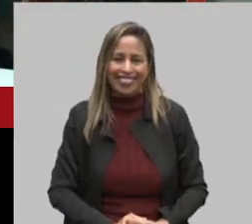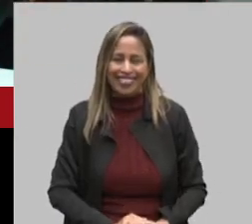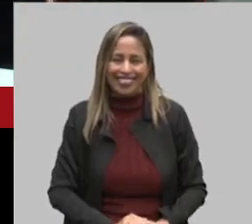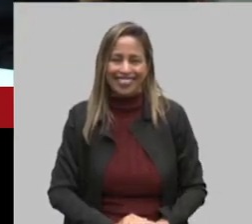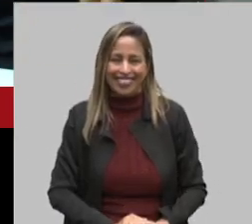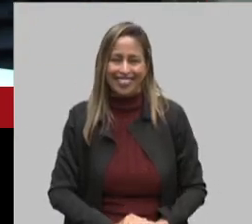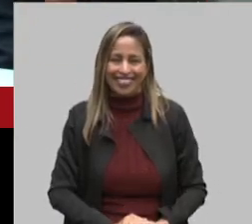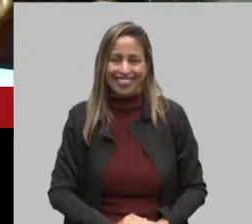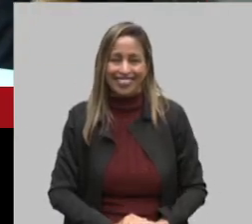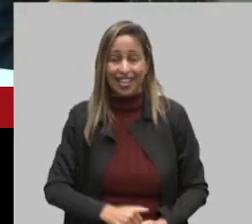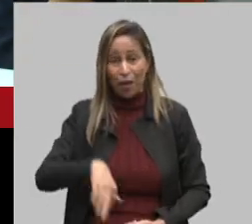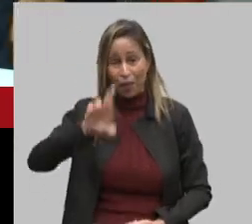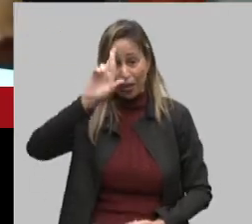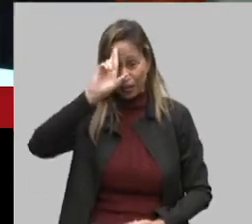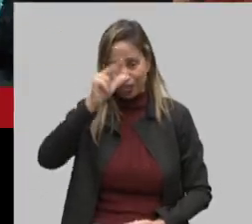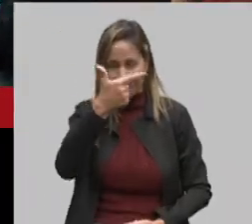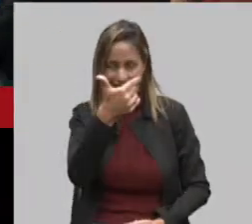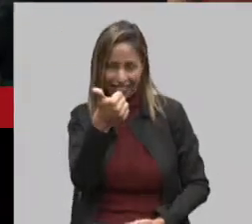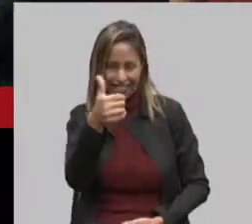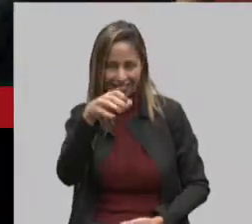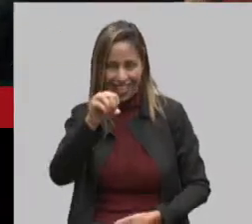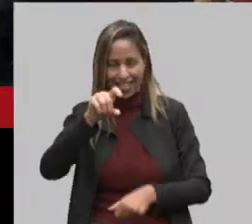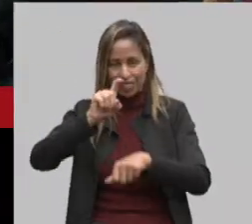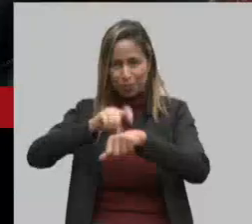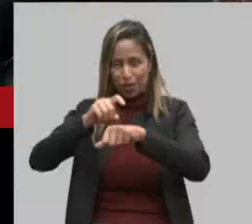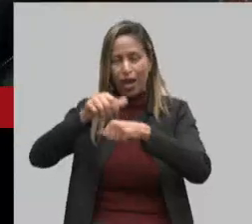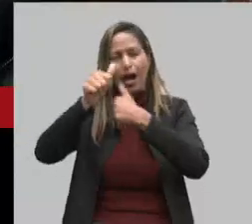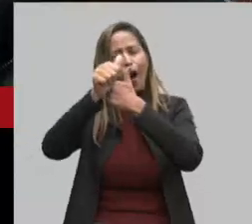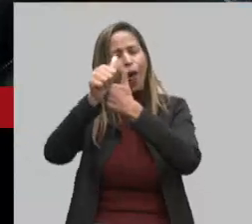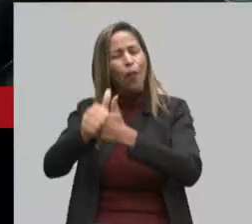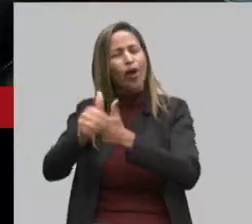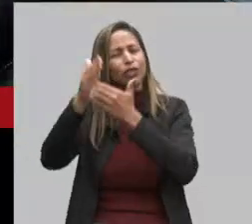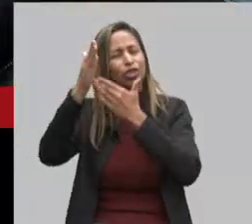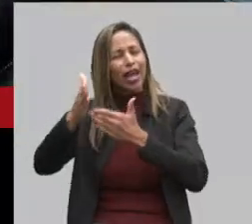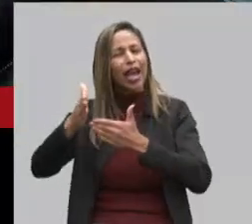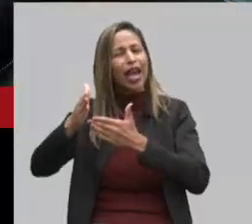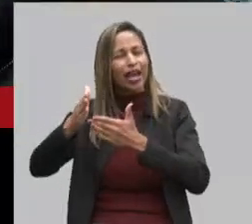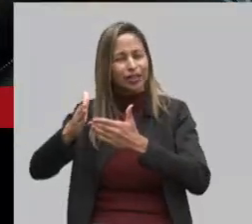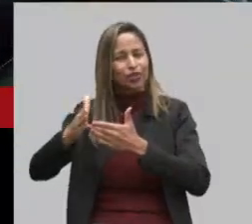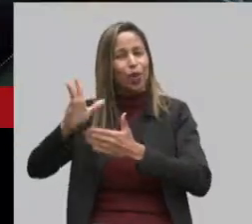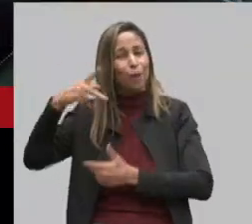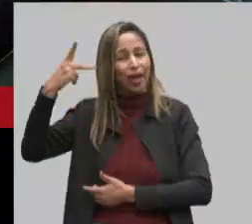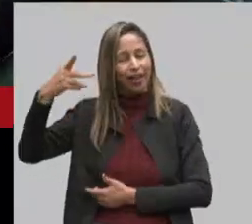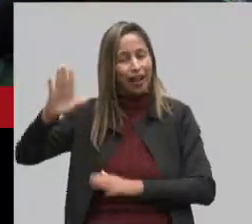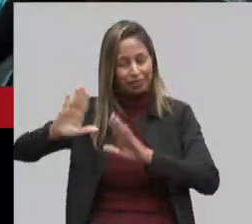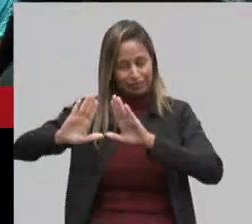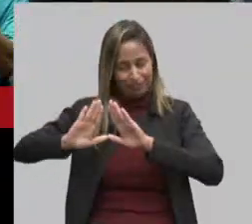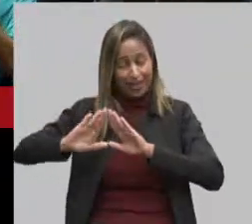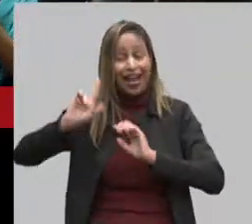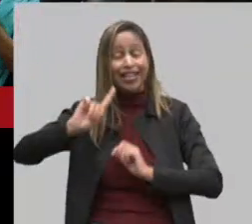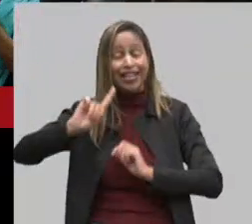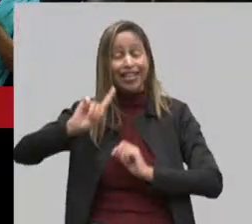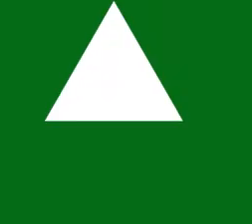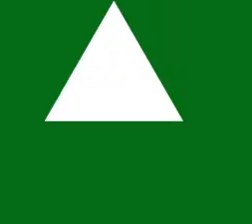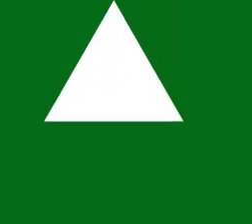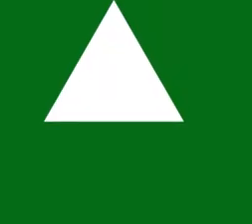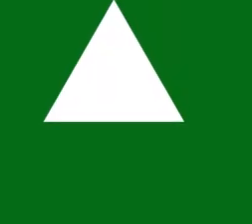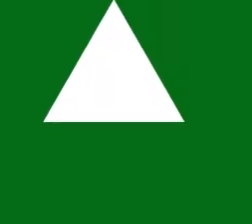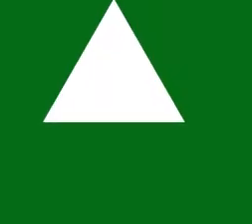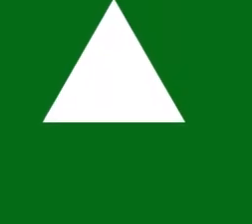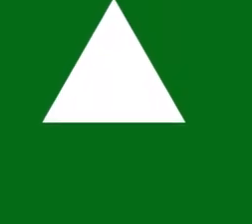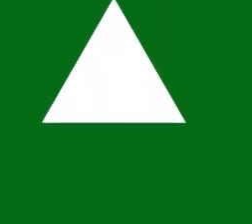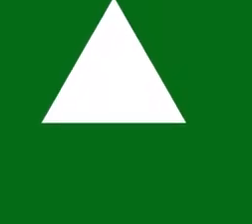é me anhou direto do plenário da Assembleia Legislativa em Belo Horizonte o início da